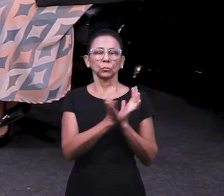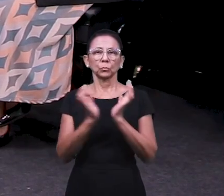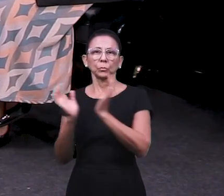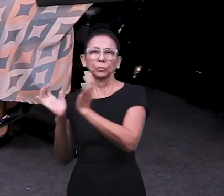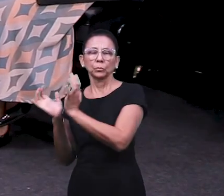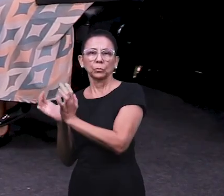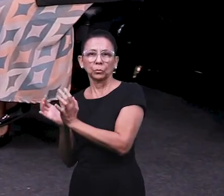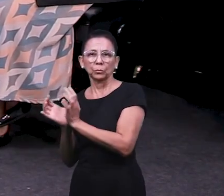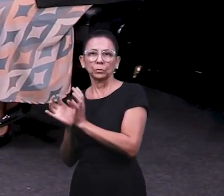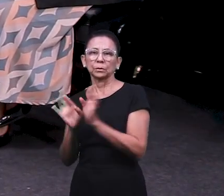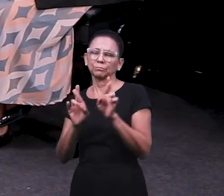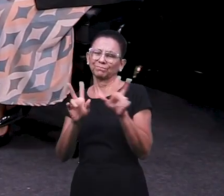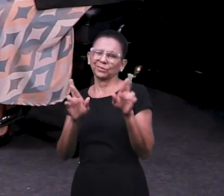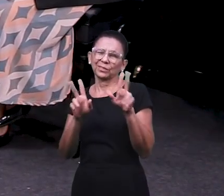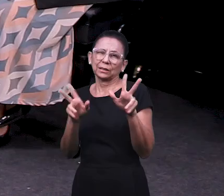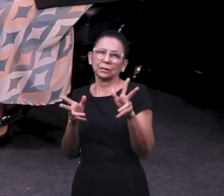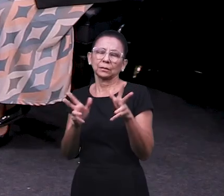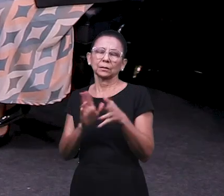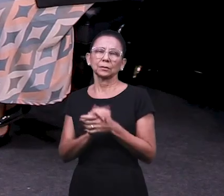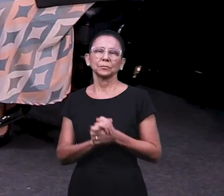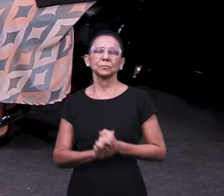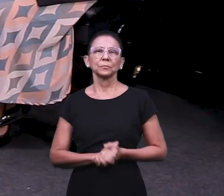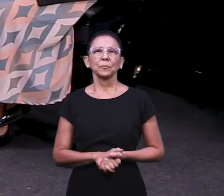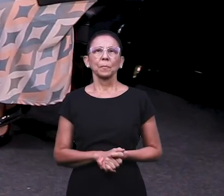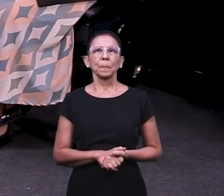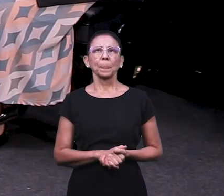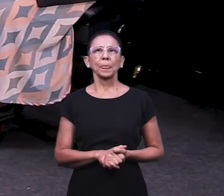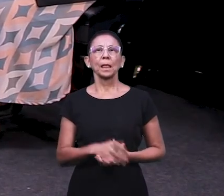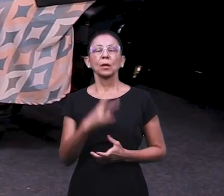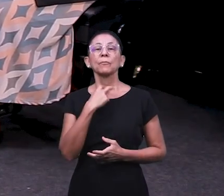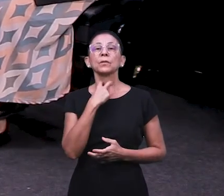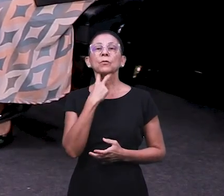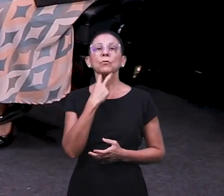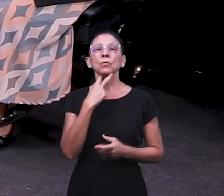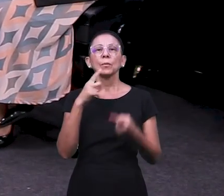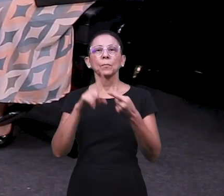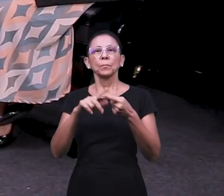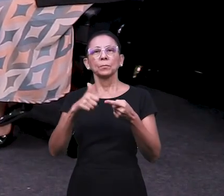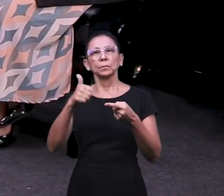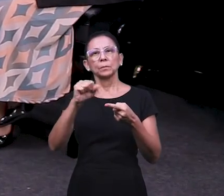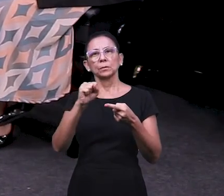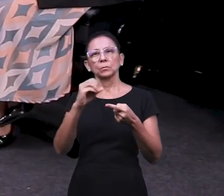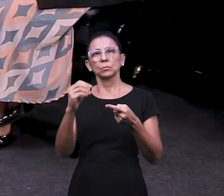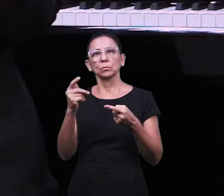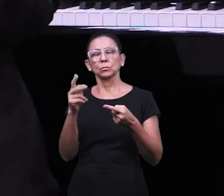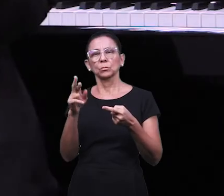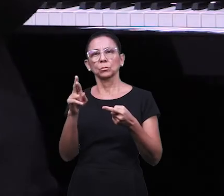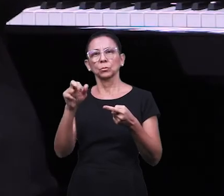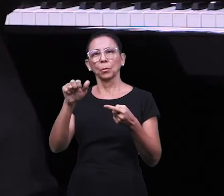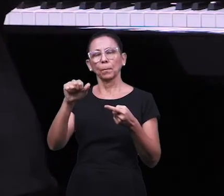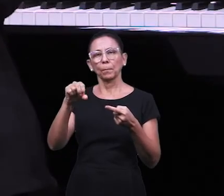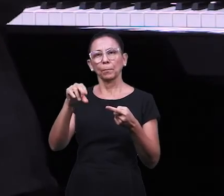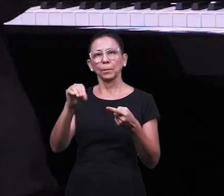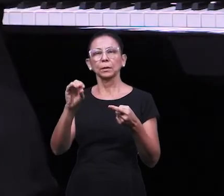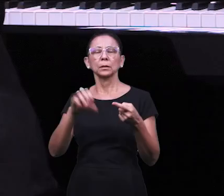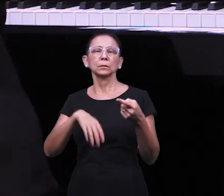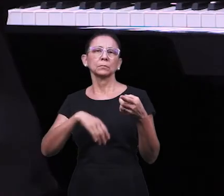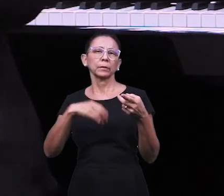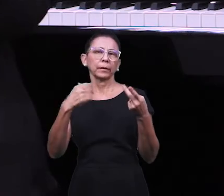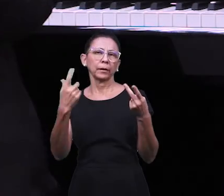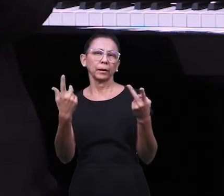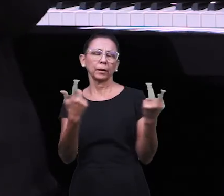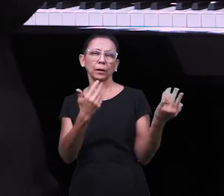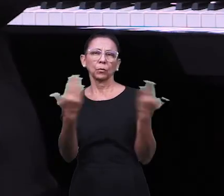outro contexto mesmo, entendeu? E essas vozes? No caso, o primeiro soprano é equivalente ao primeiro tenor, né? O segundo soprano